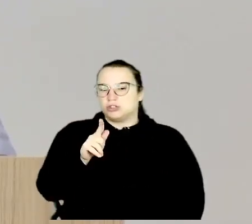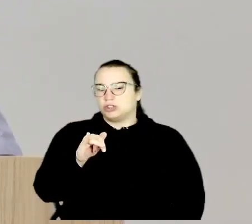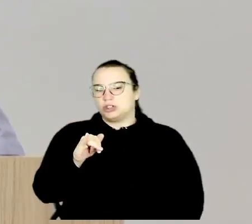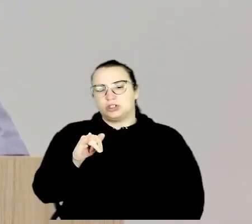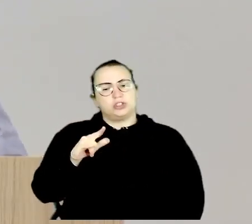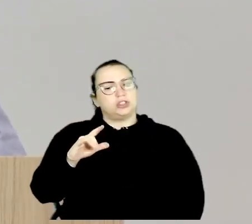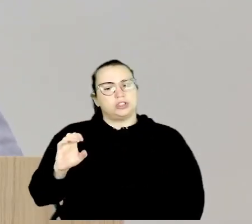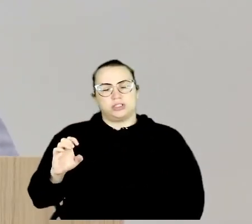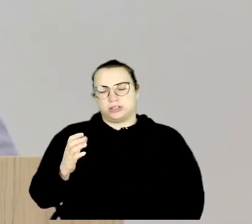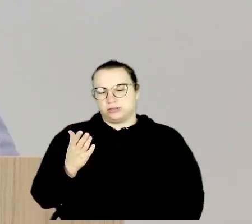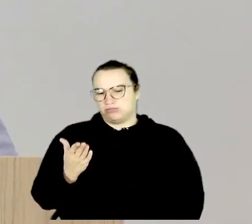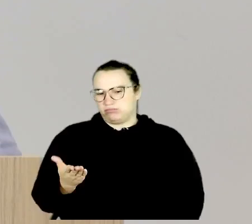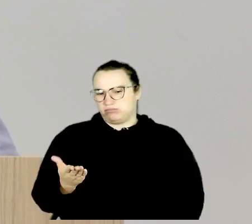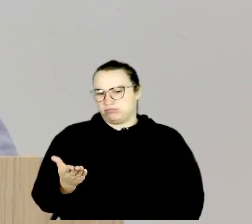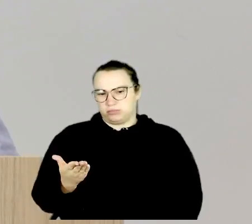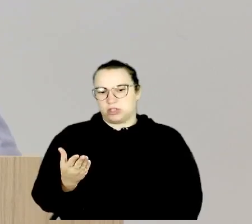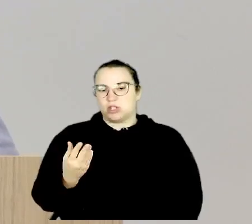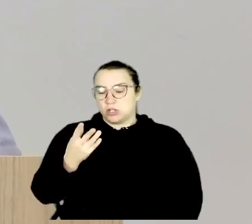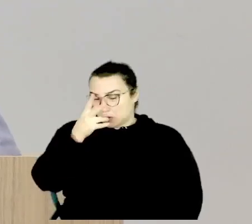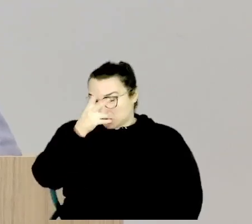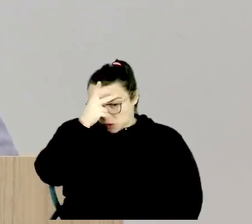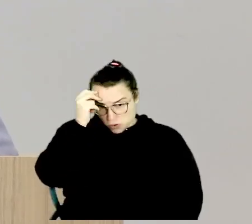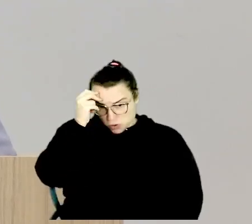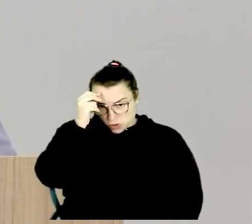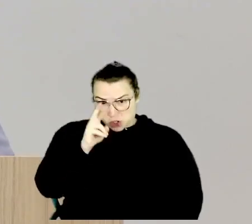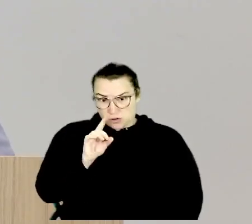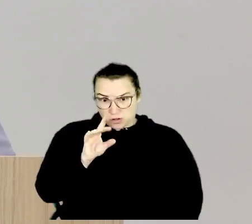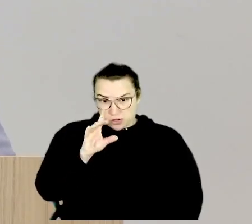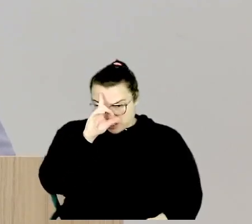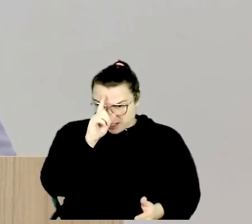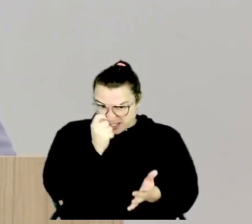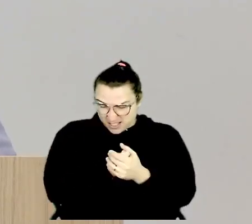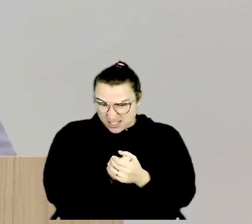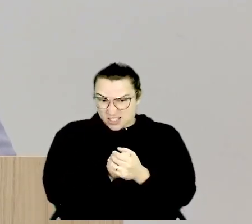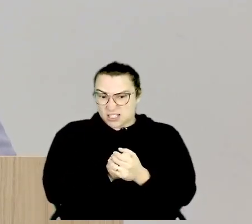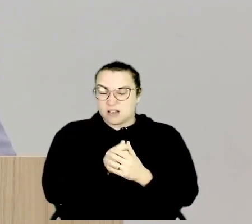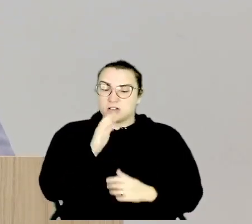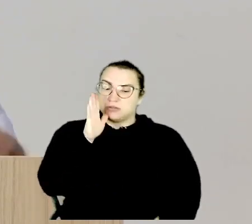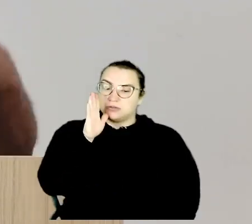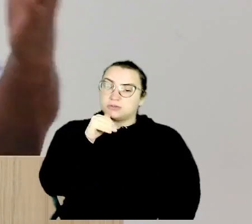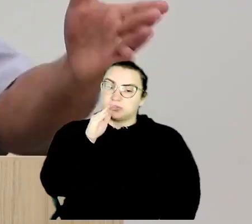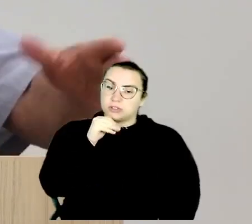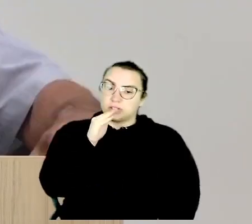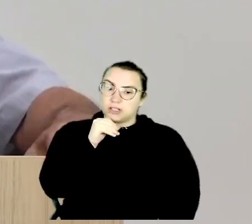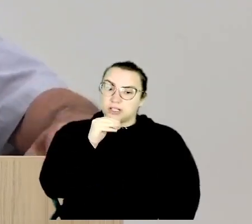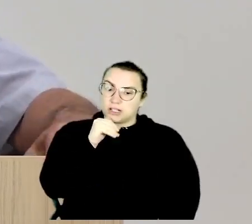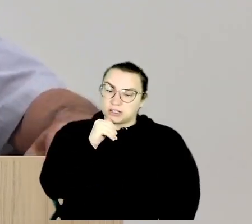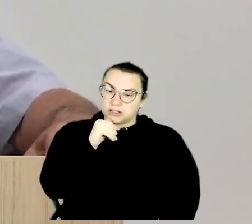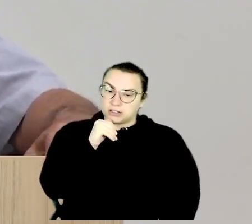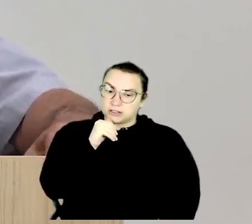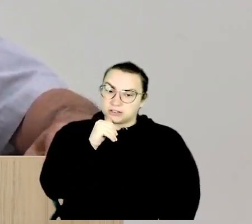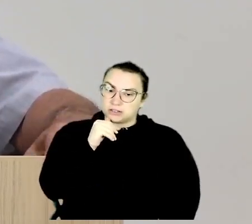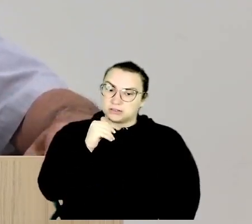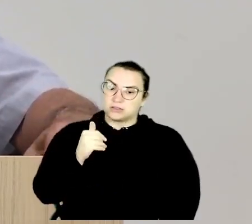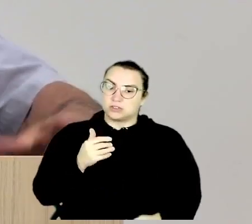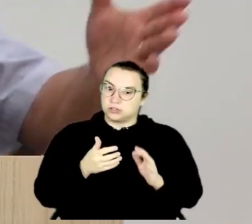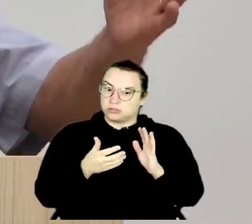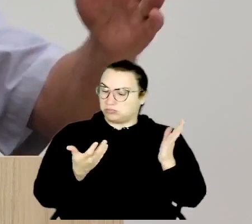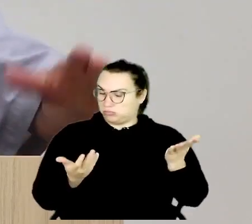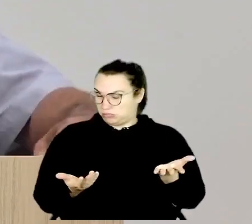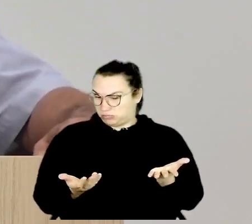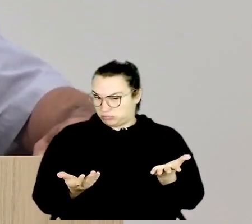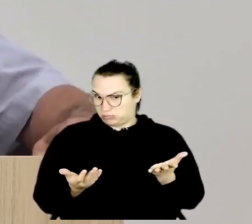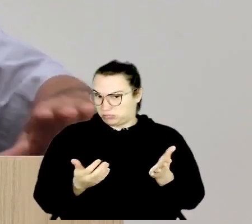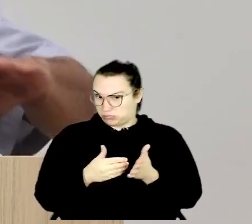o Executivo Municipal só vai tomar uma atitude em relação ao funcionário, ou de exonerar o funcionário,